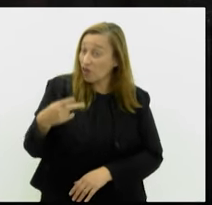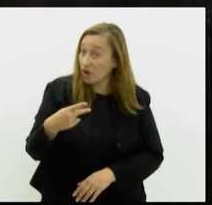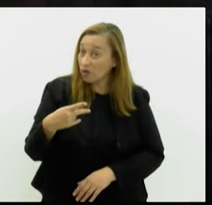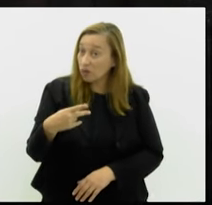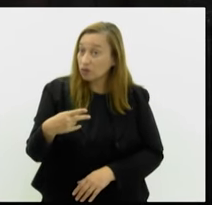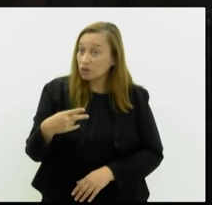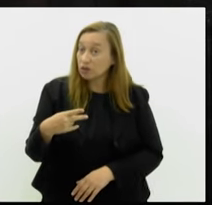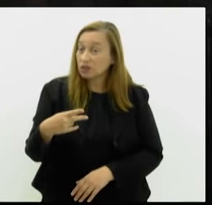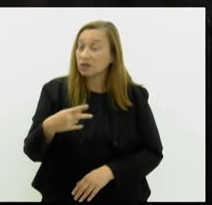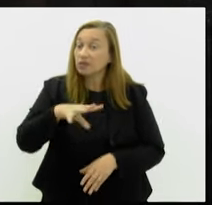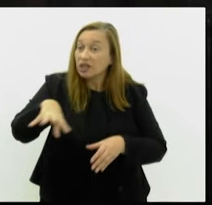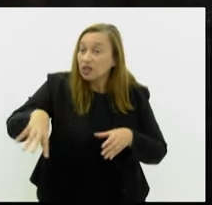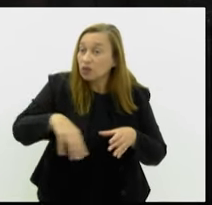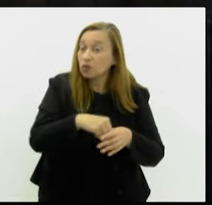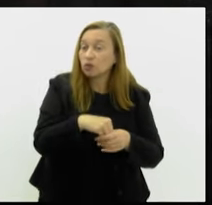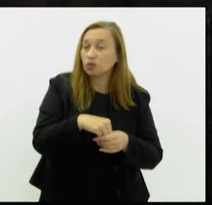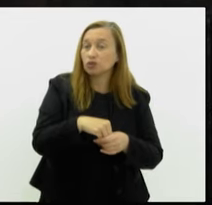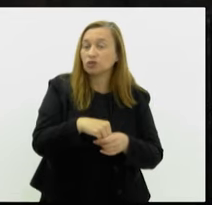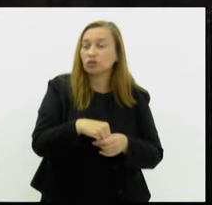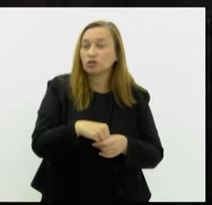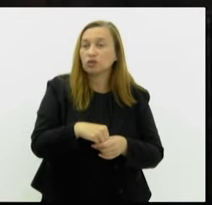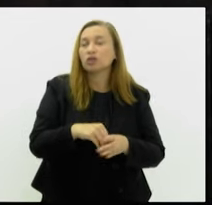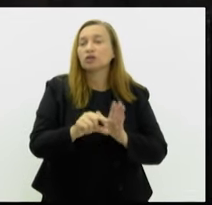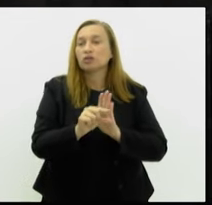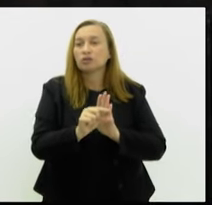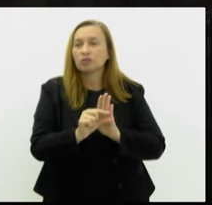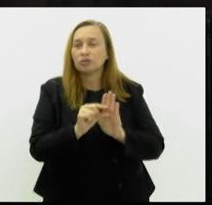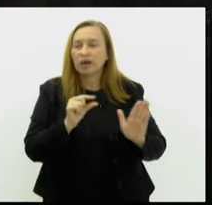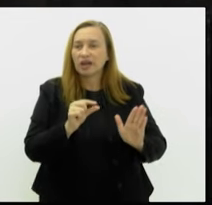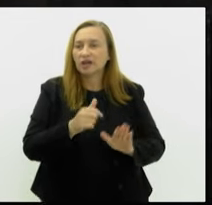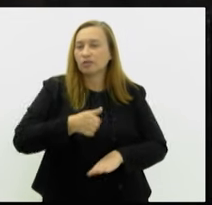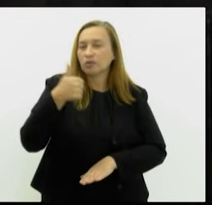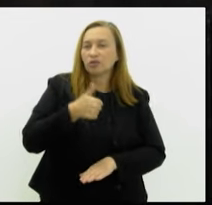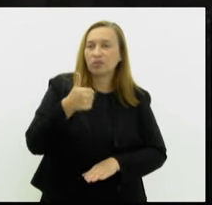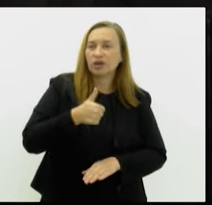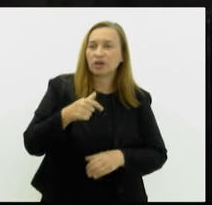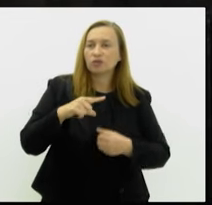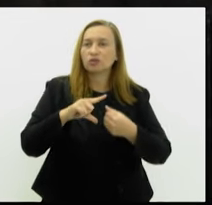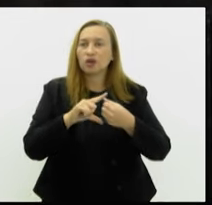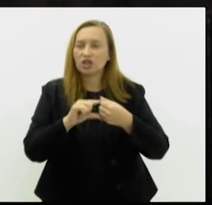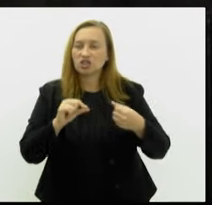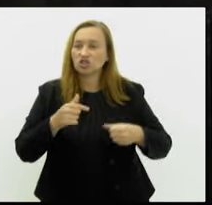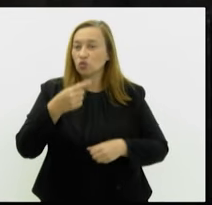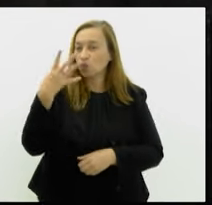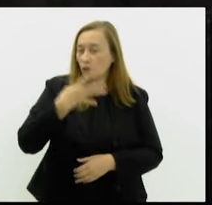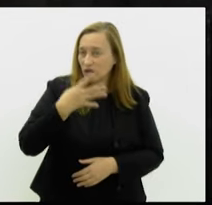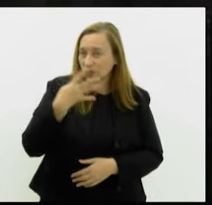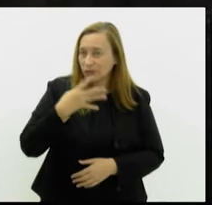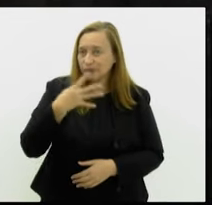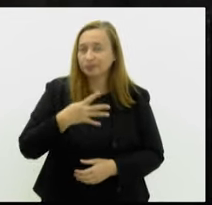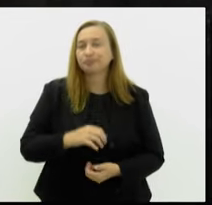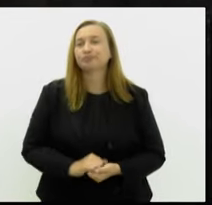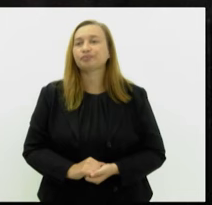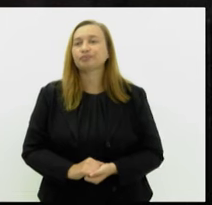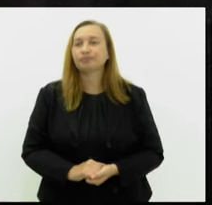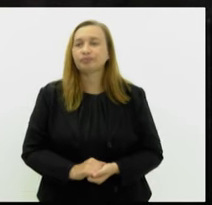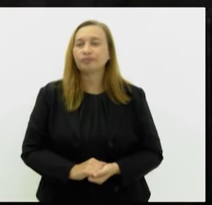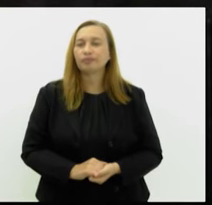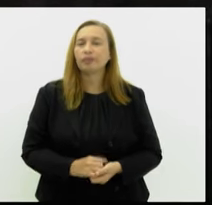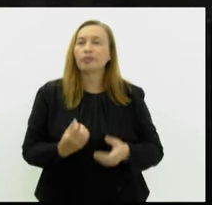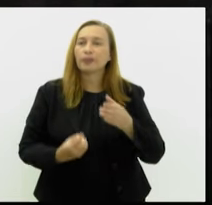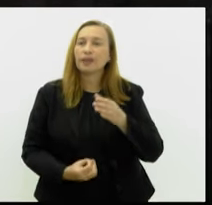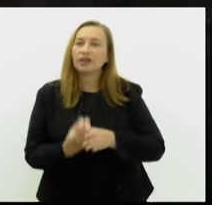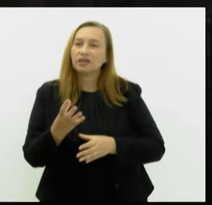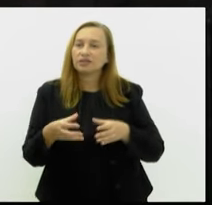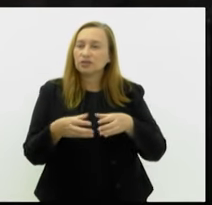para introduzir no parágrafo 1º do artigo 4, do artigo 4º, que cria o